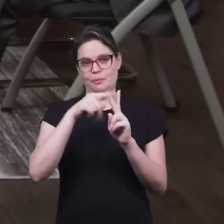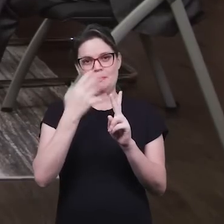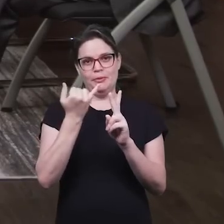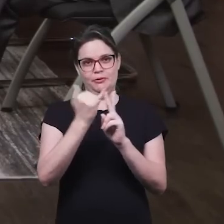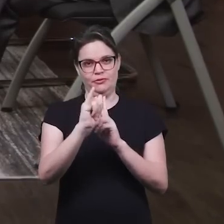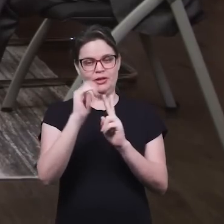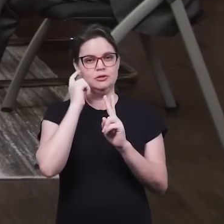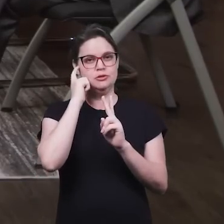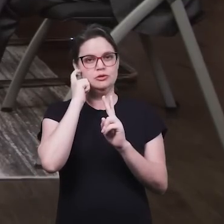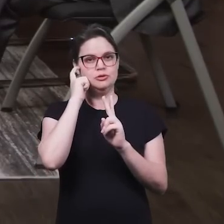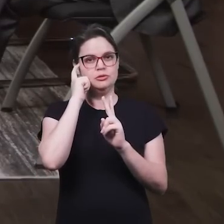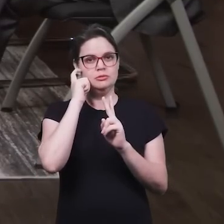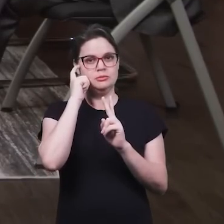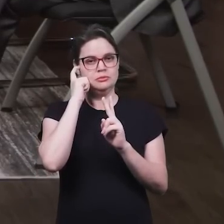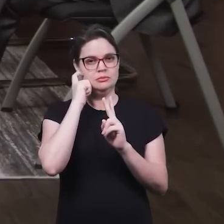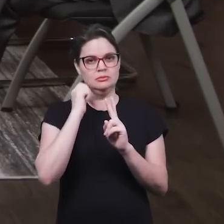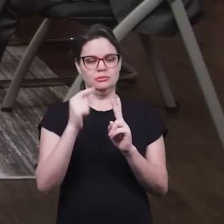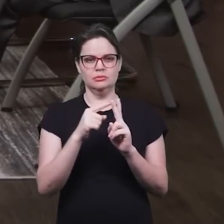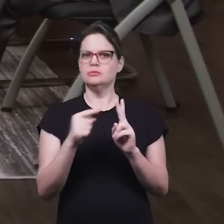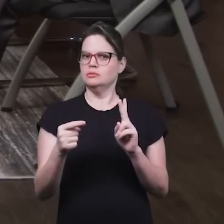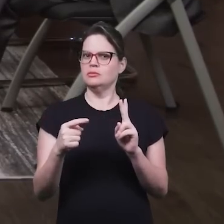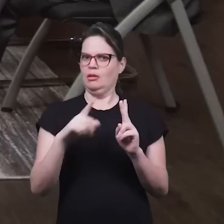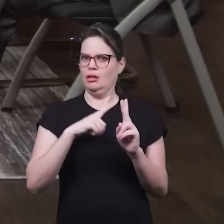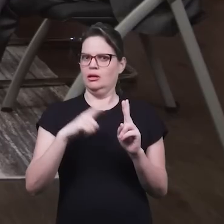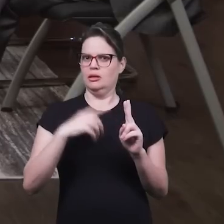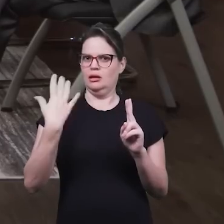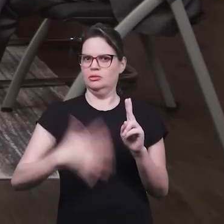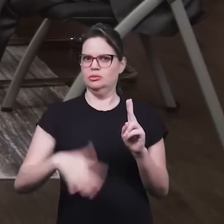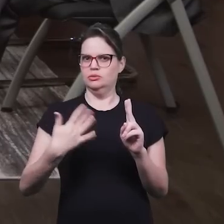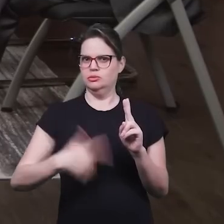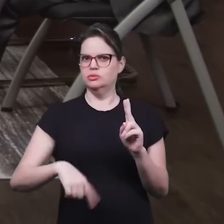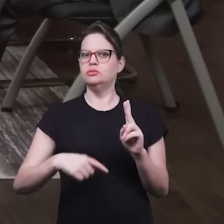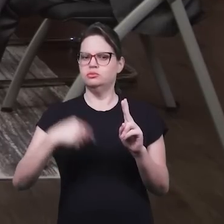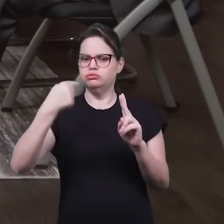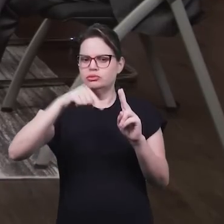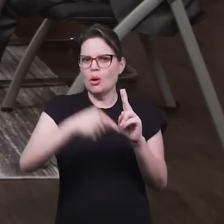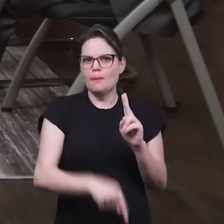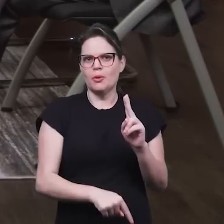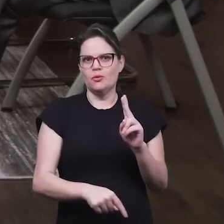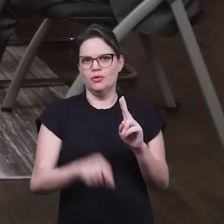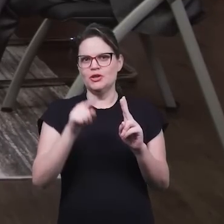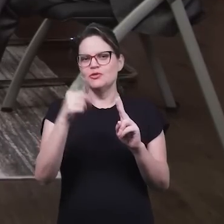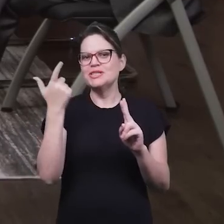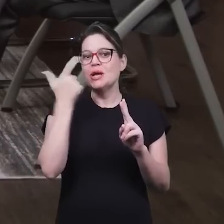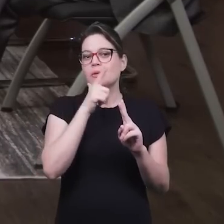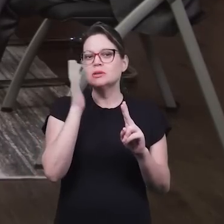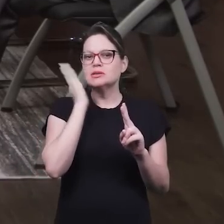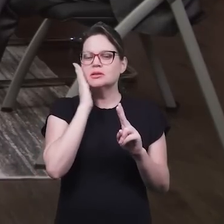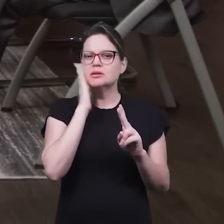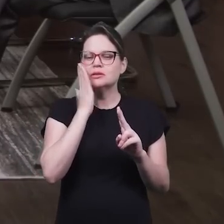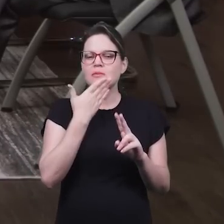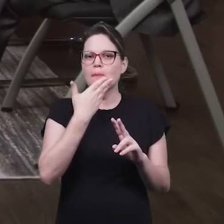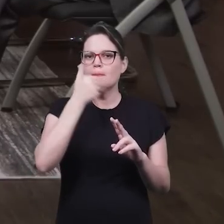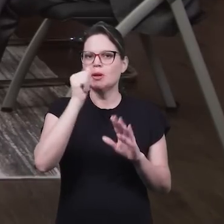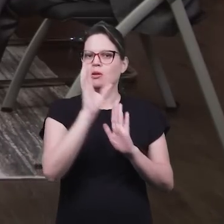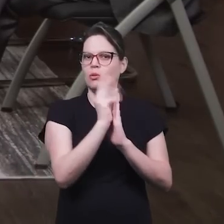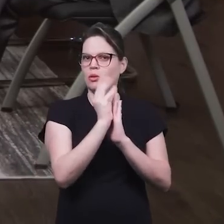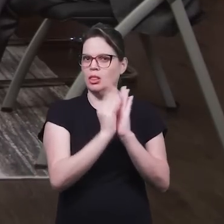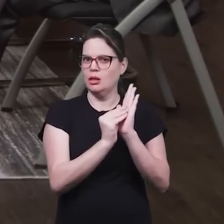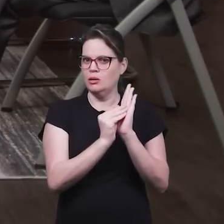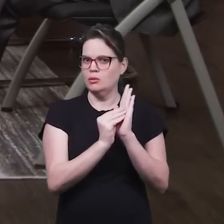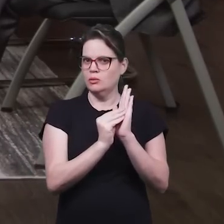profético muito, muito forte, muito intenso, muito denso. E para você entender melhor esse conteúdo,